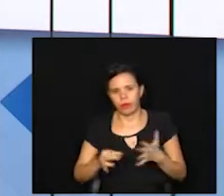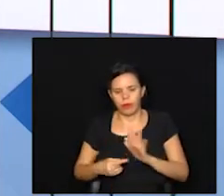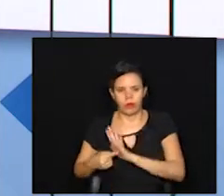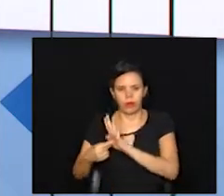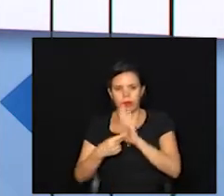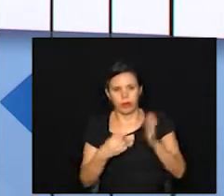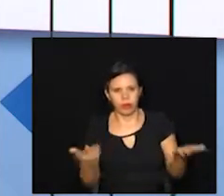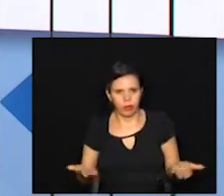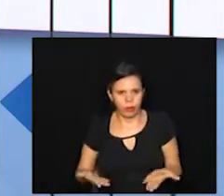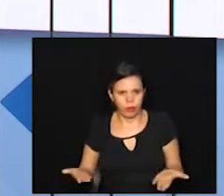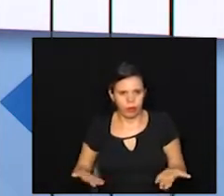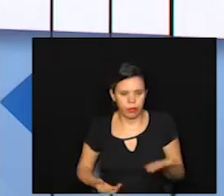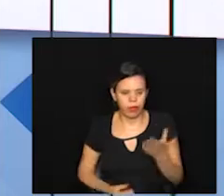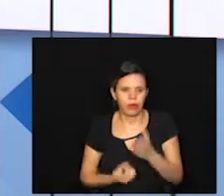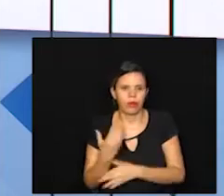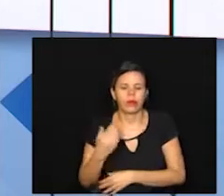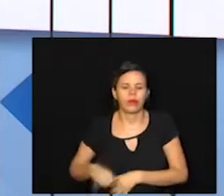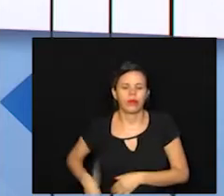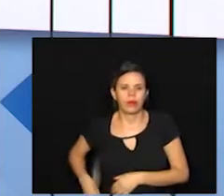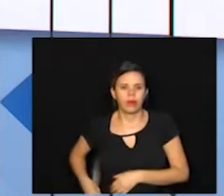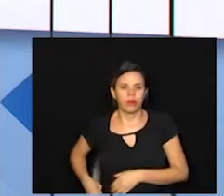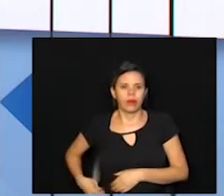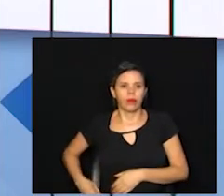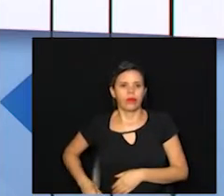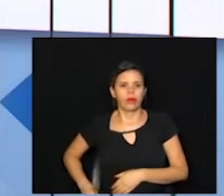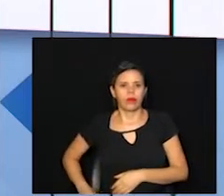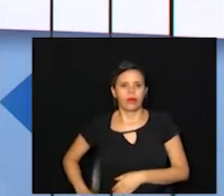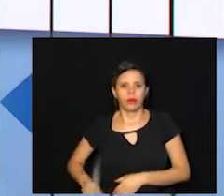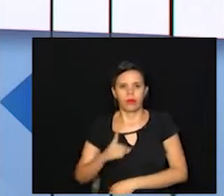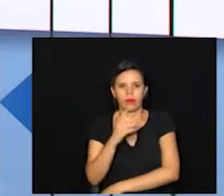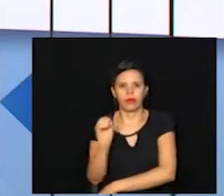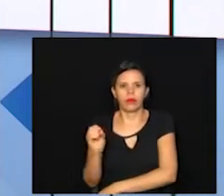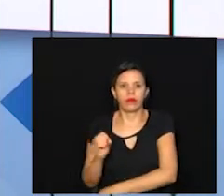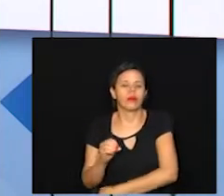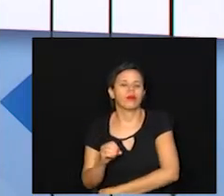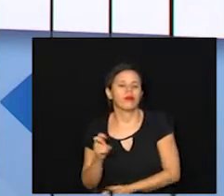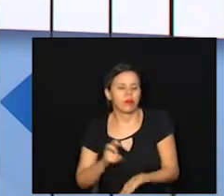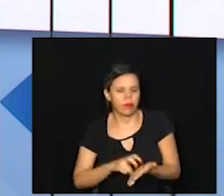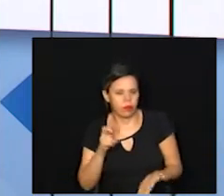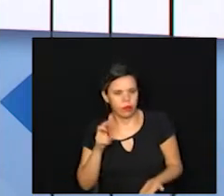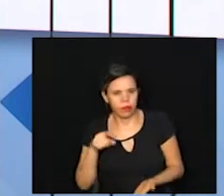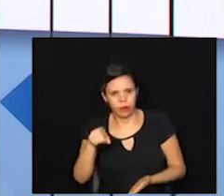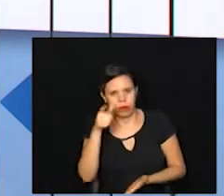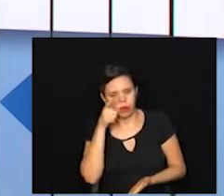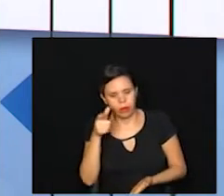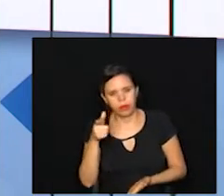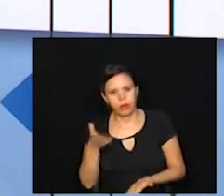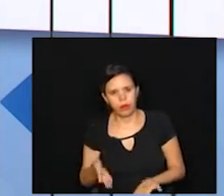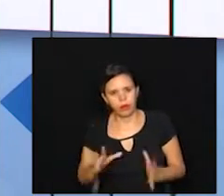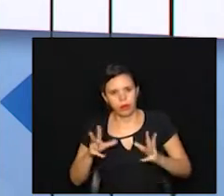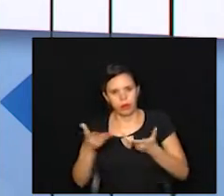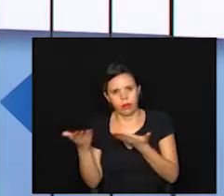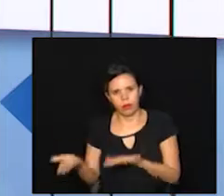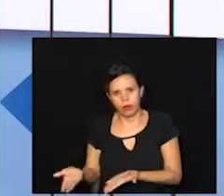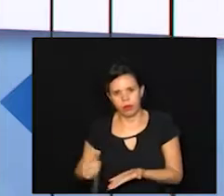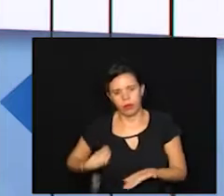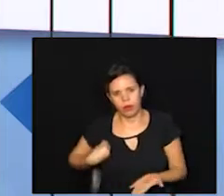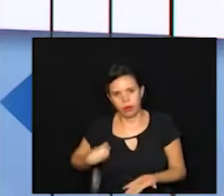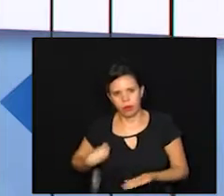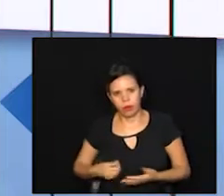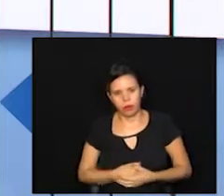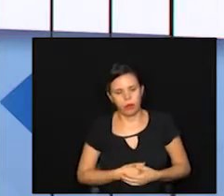mostramos agora acontecem a partir das 10 horas da manhã e você acompanha tudo aqui ao